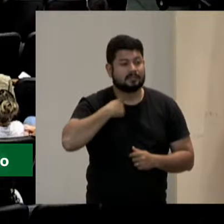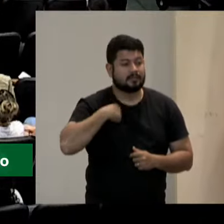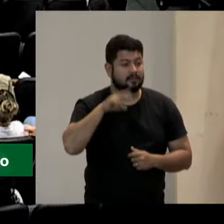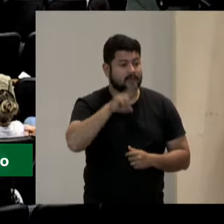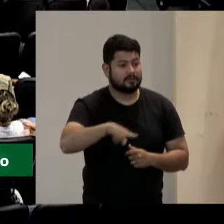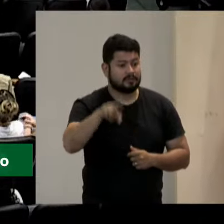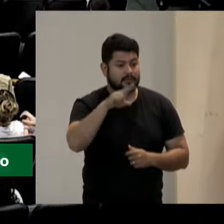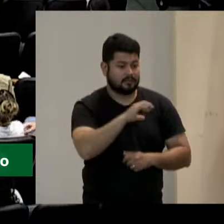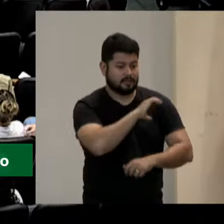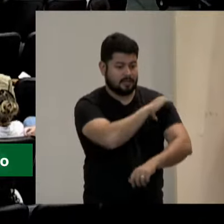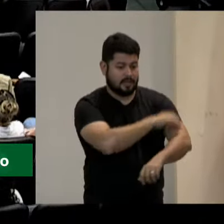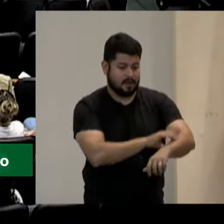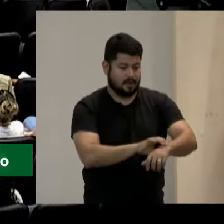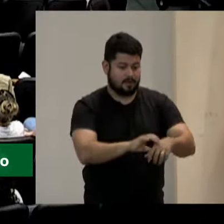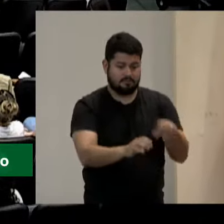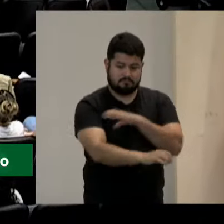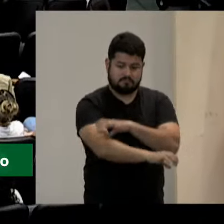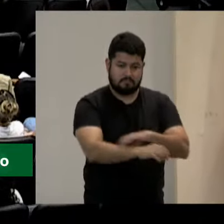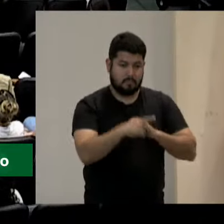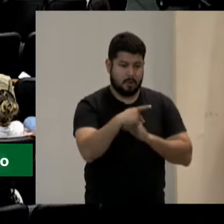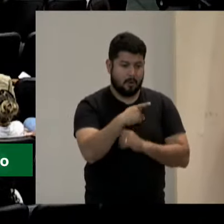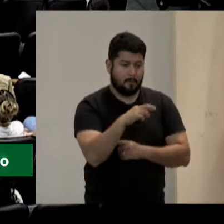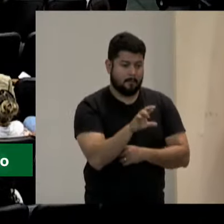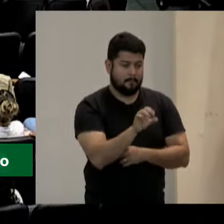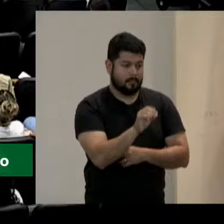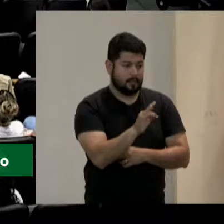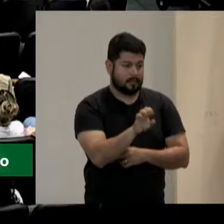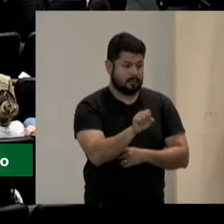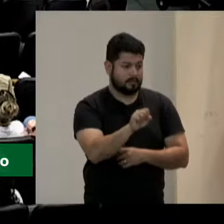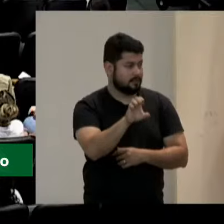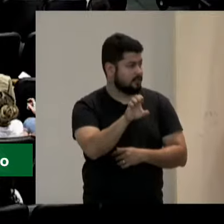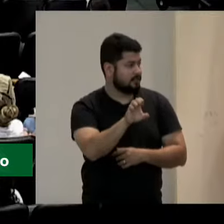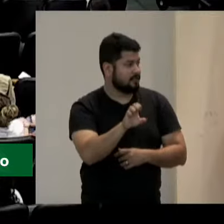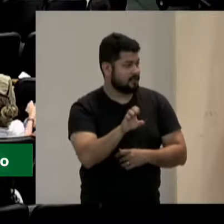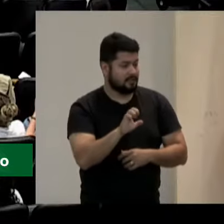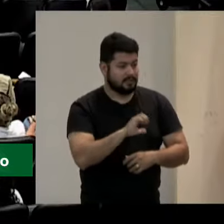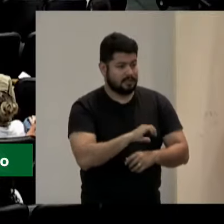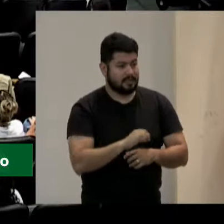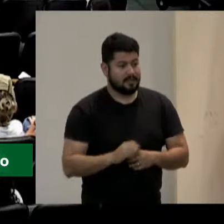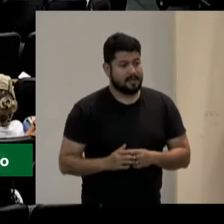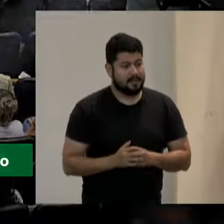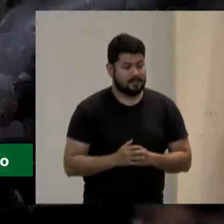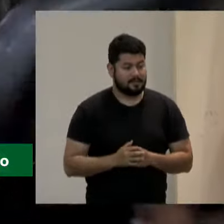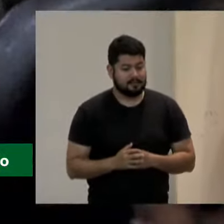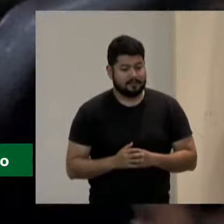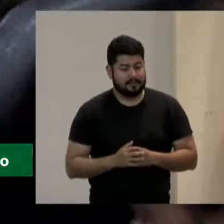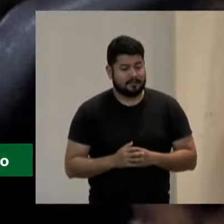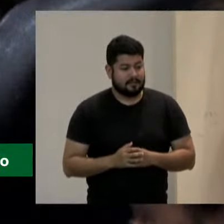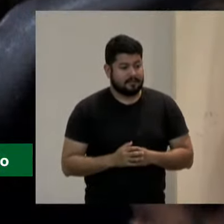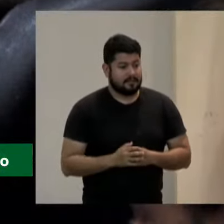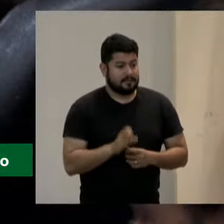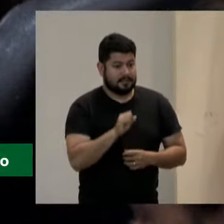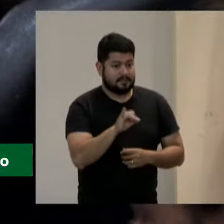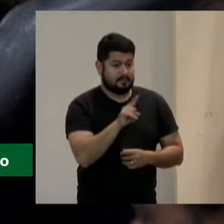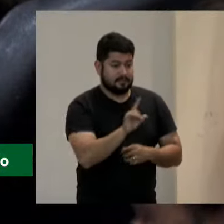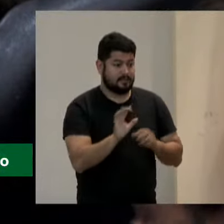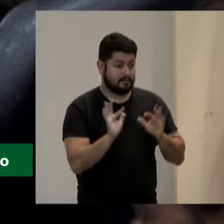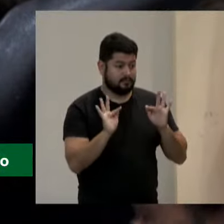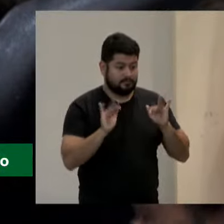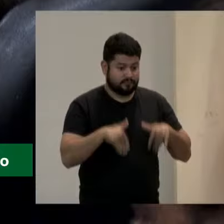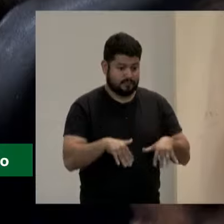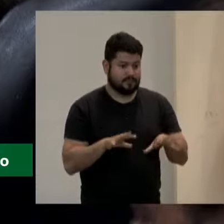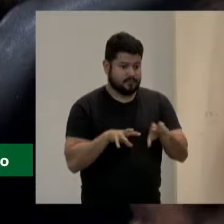uma prótese no braço direito? E a segunda é se você concluiu o curso de